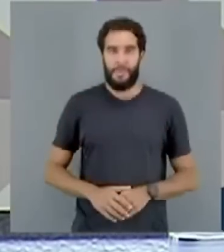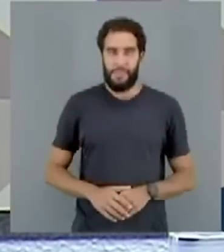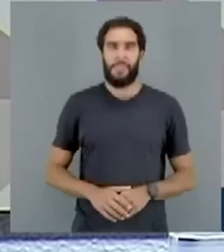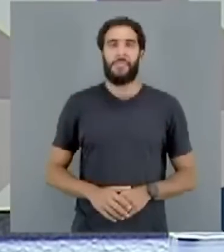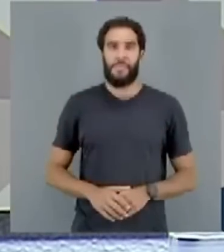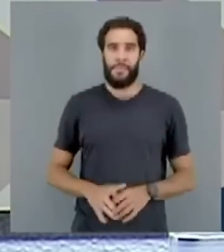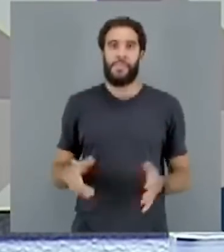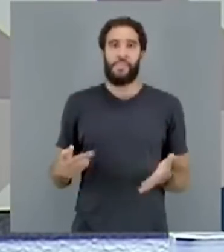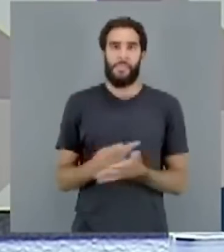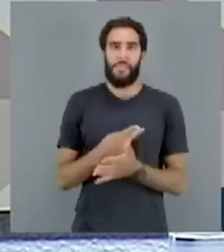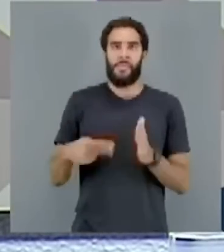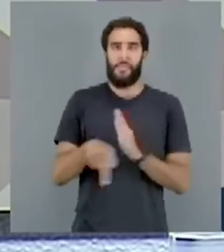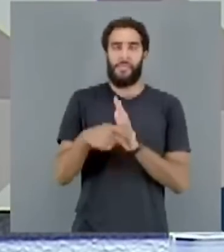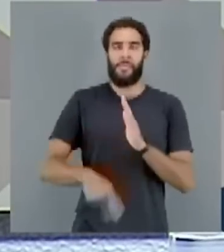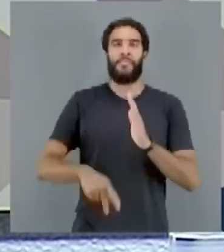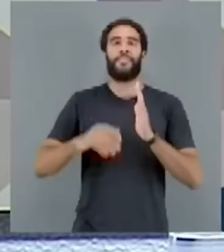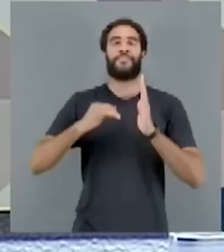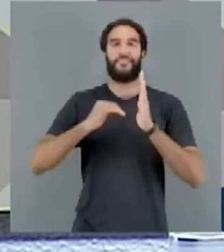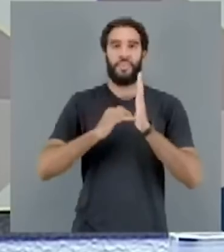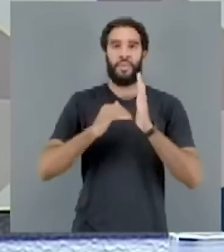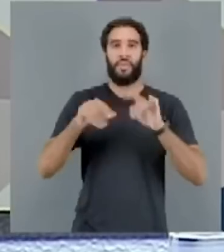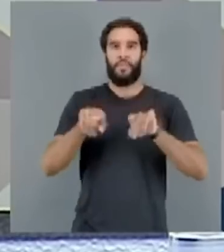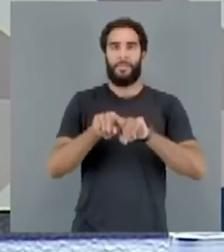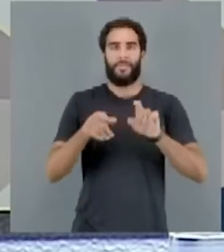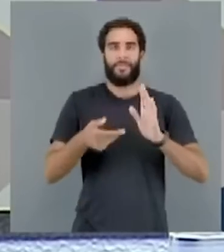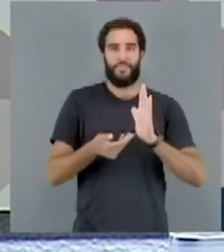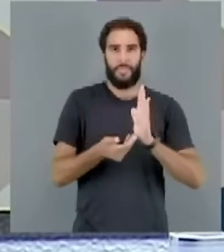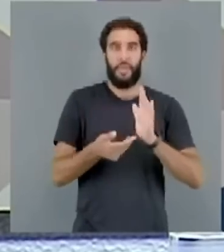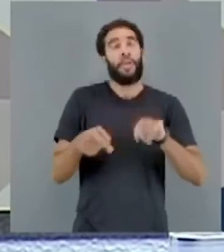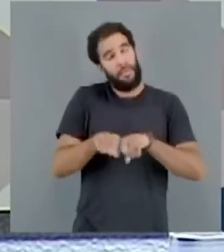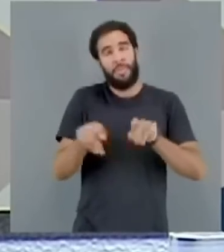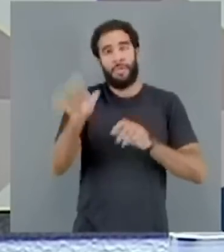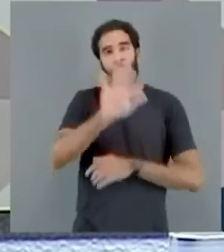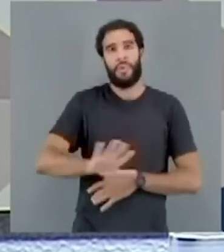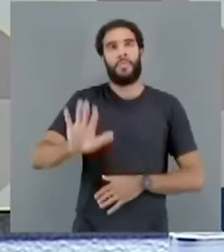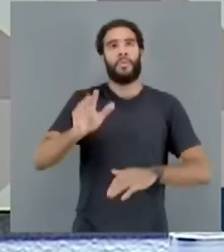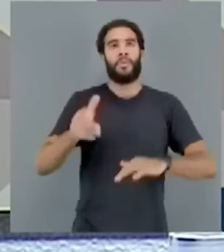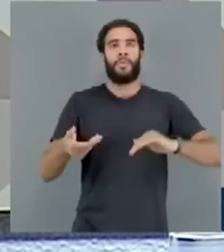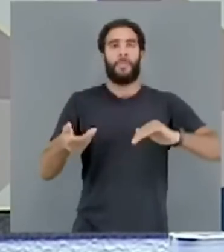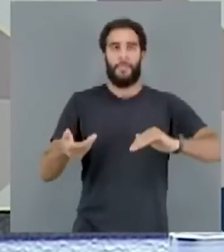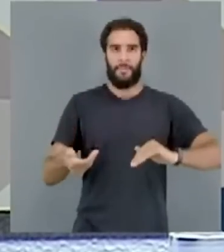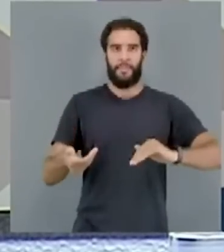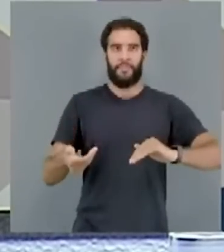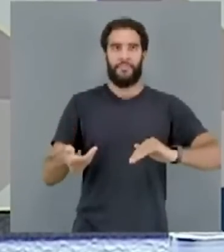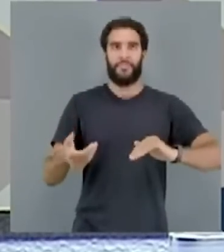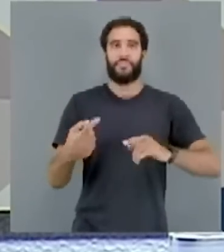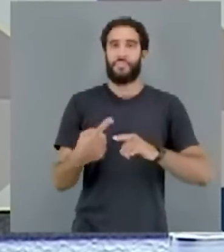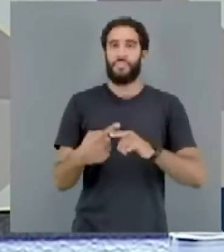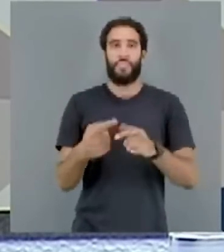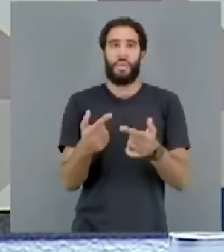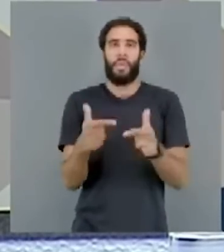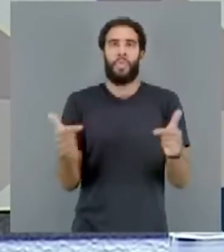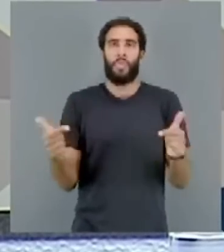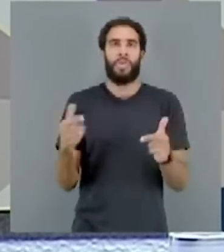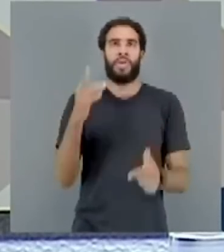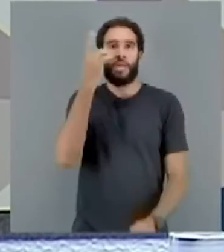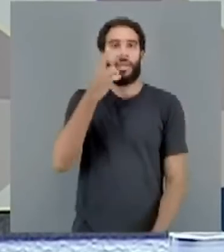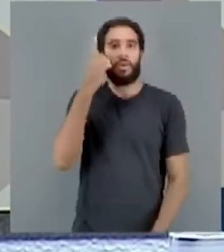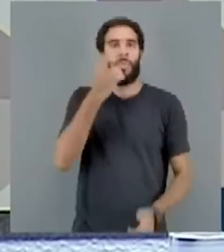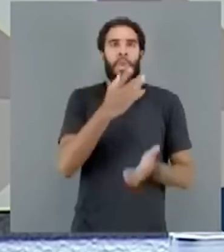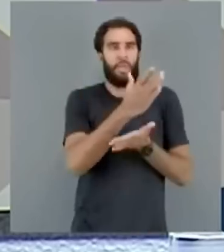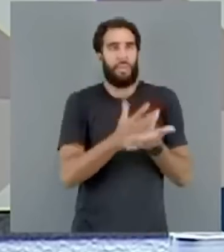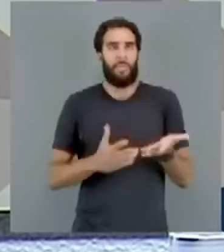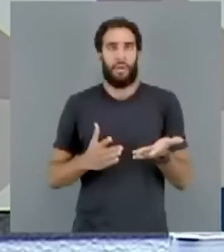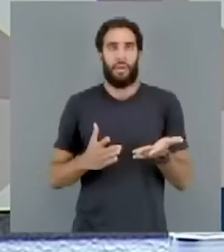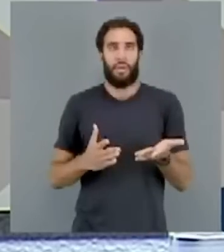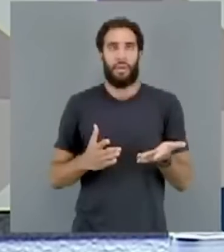daqui do Senado, da Câmara e do próprio Congresso Nacional, de que não existem deputados pela metade.